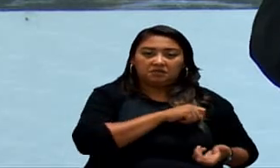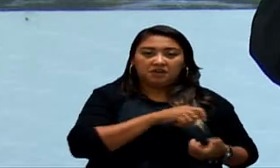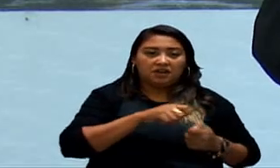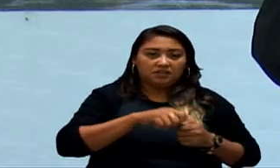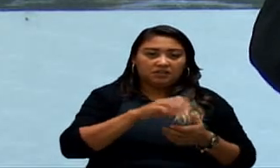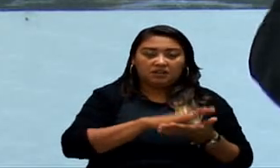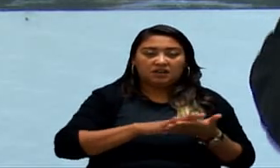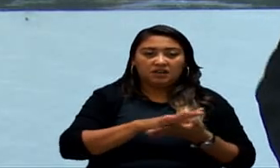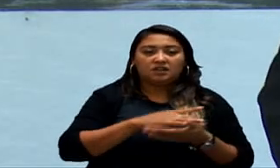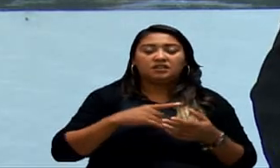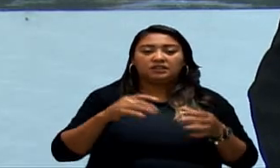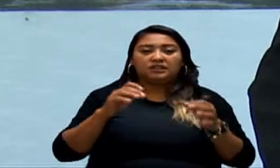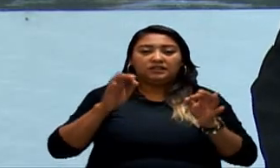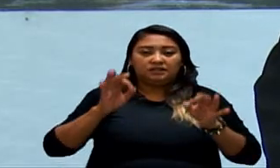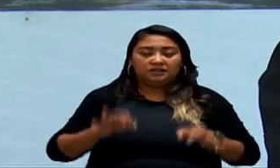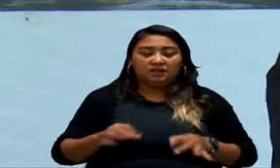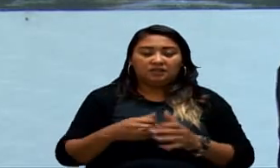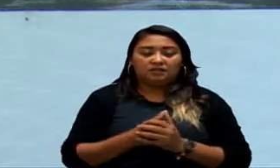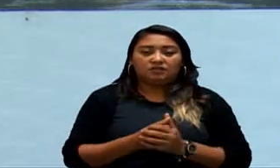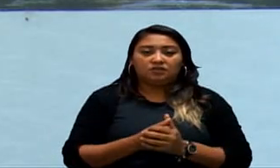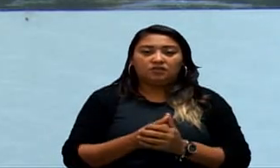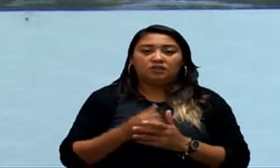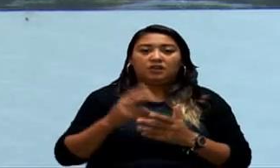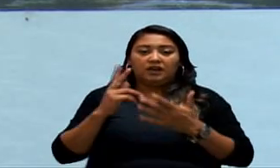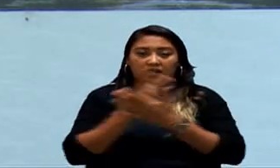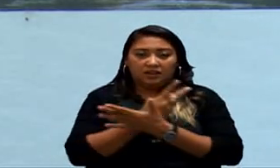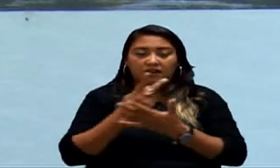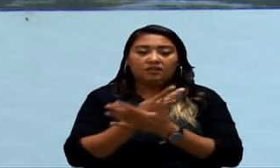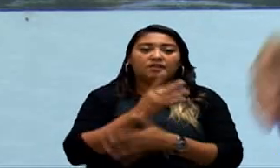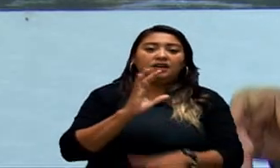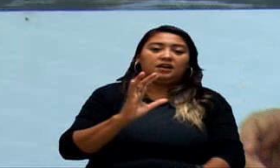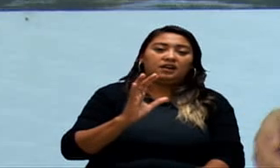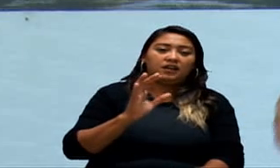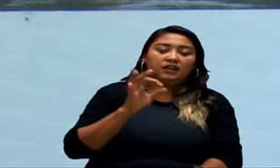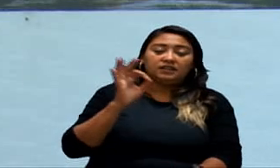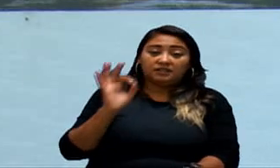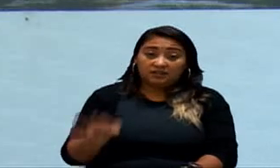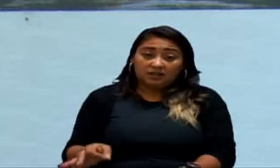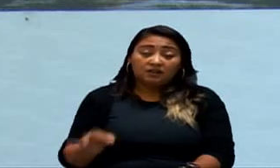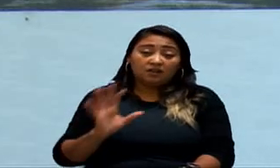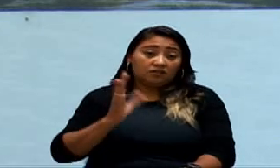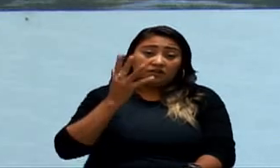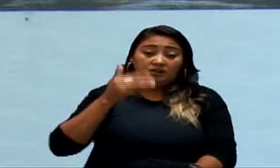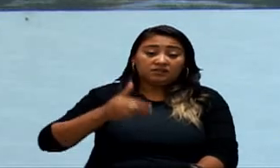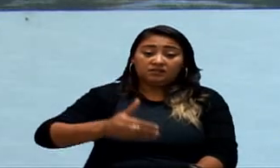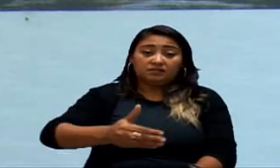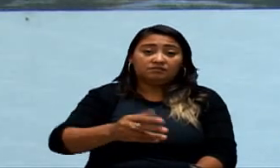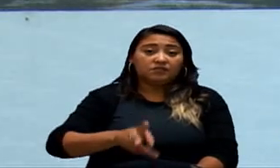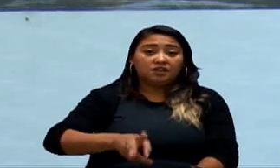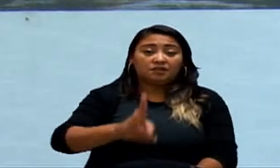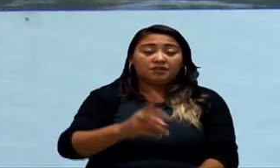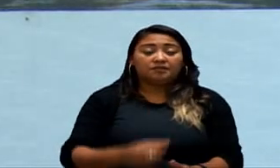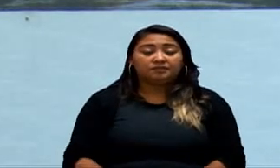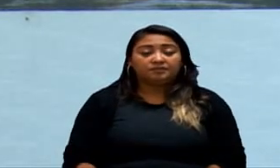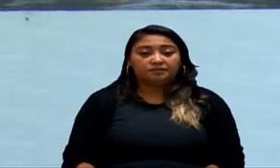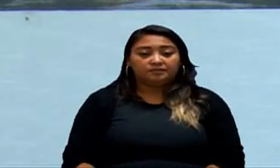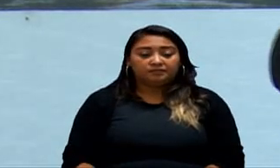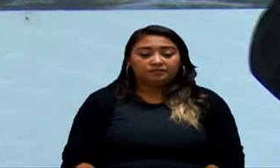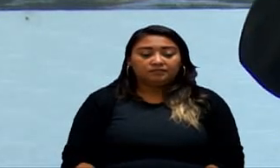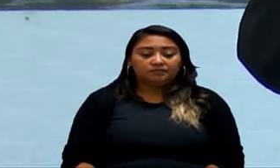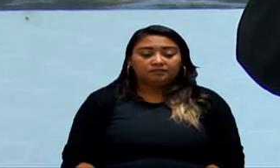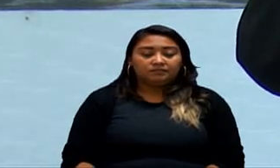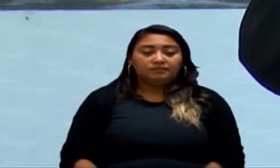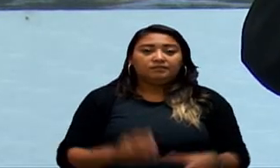acertam. E erro e acertos ocorrem em todo lugar, em todo momento, né? É?